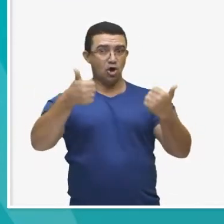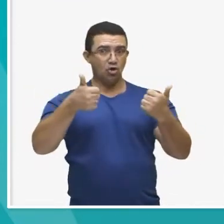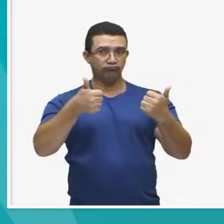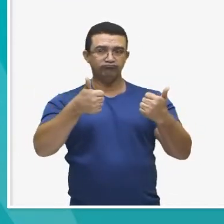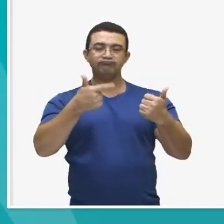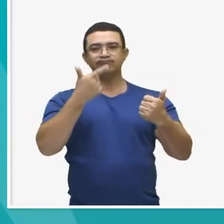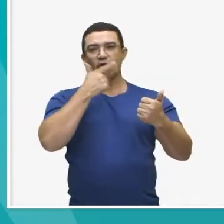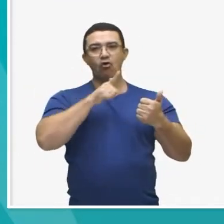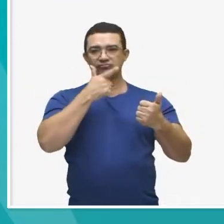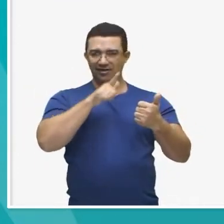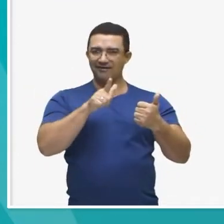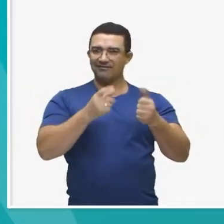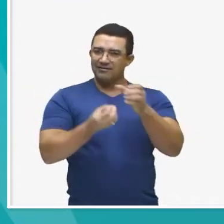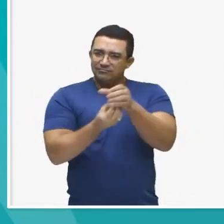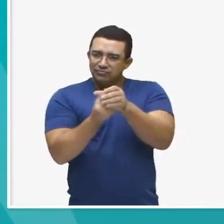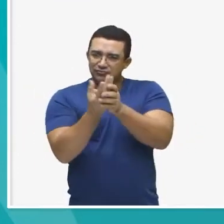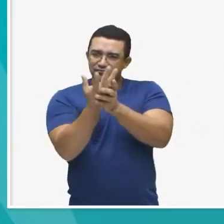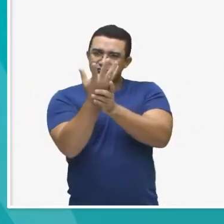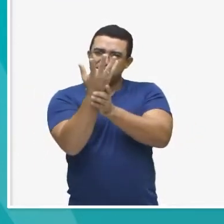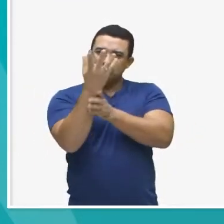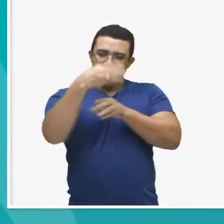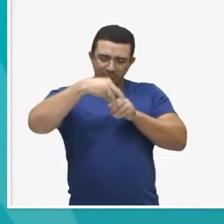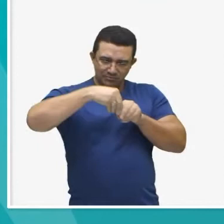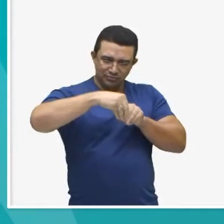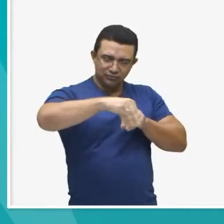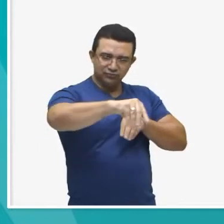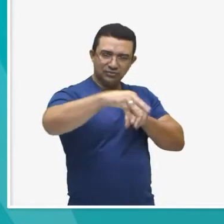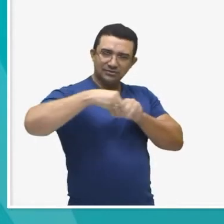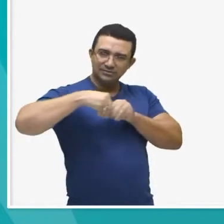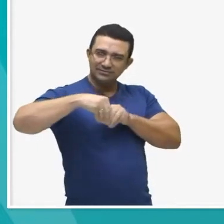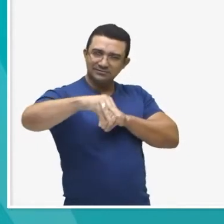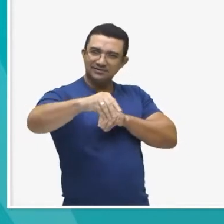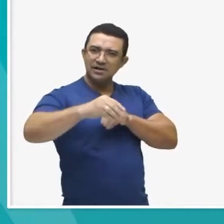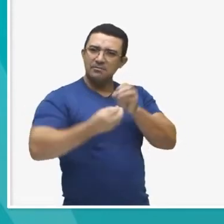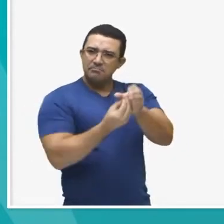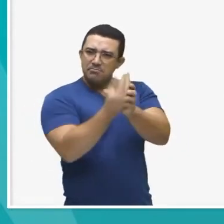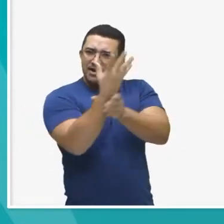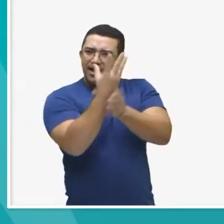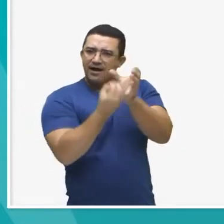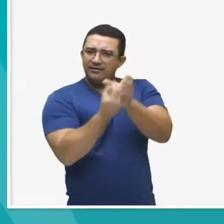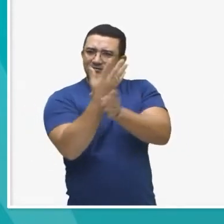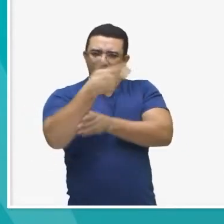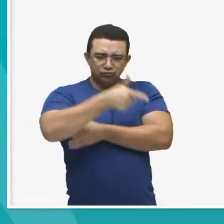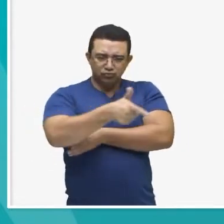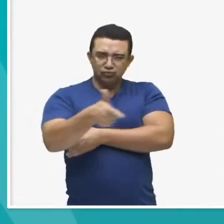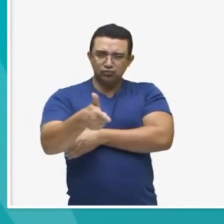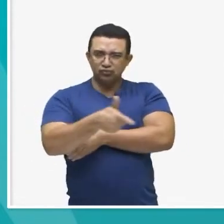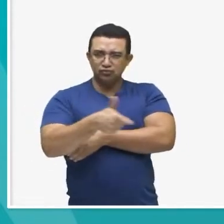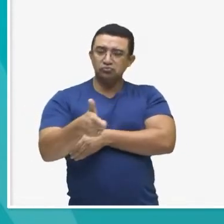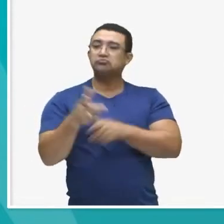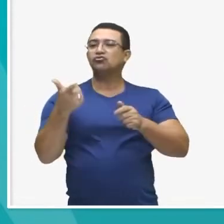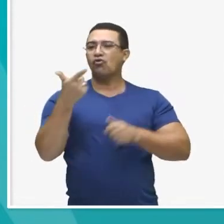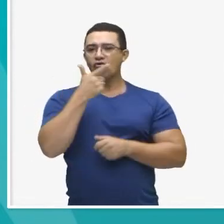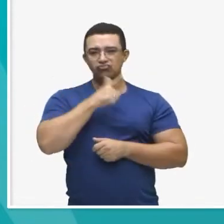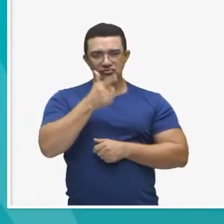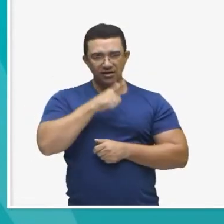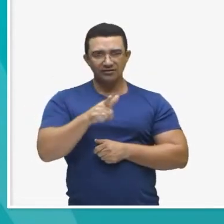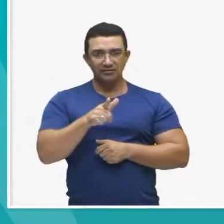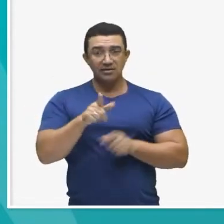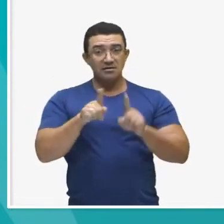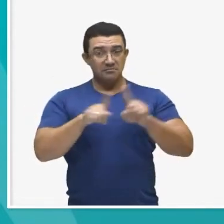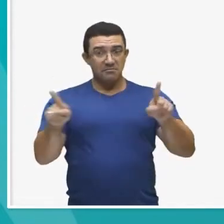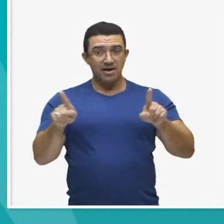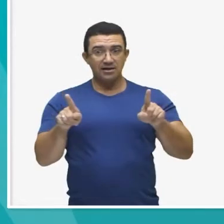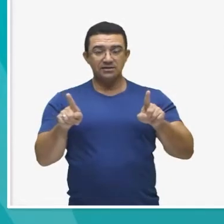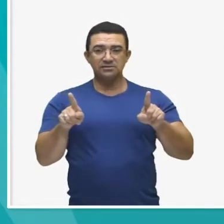Se tem aí, então, uma situação de vida melhor. Então, o nosso Severino, ele não sai do Nordeste, ele não sai do seu estado para